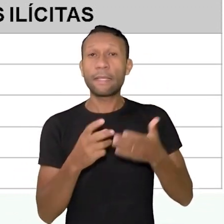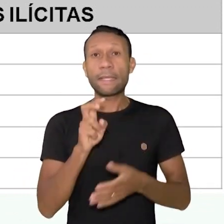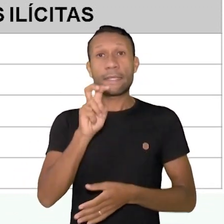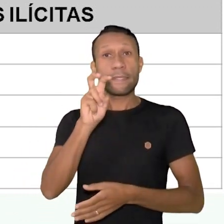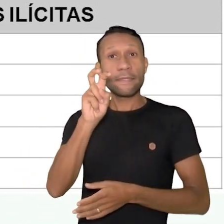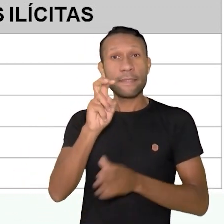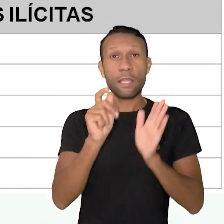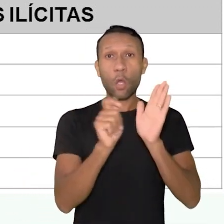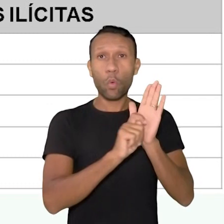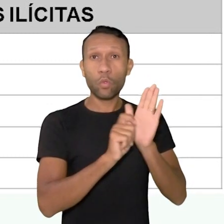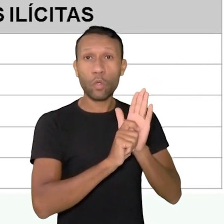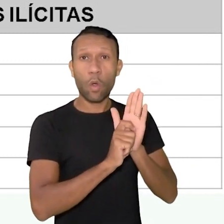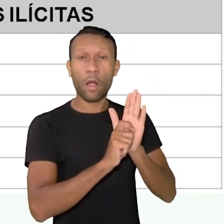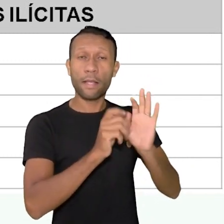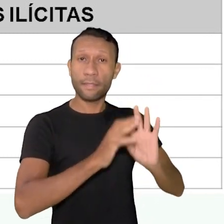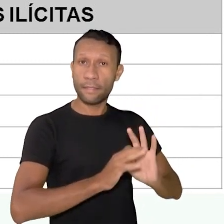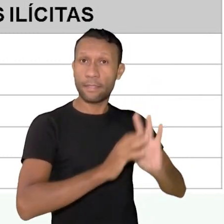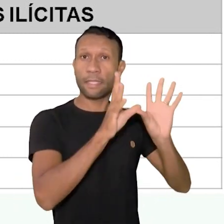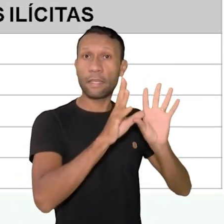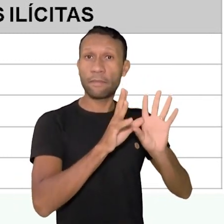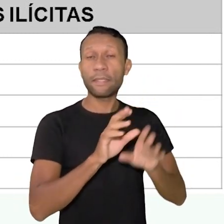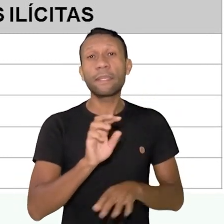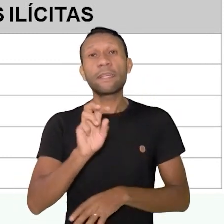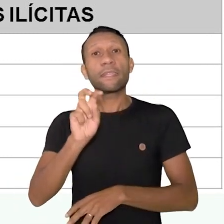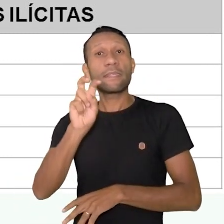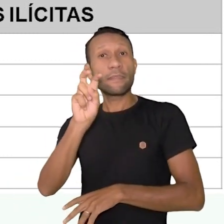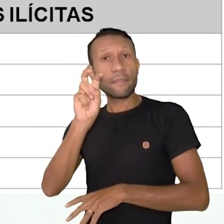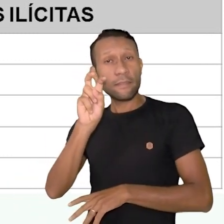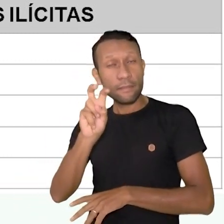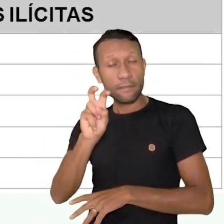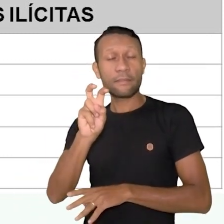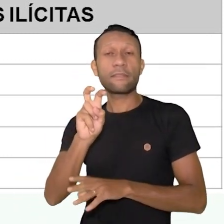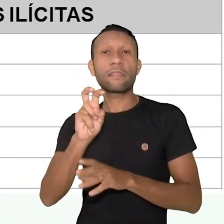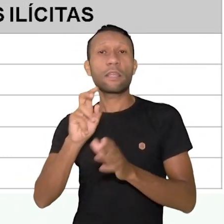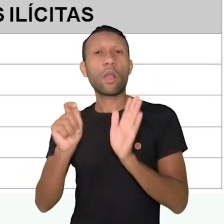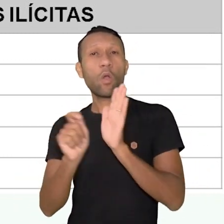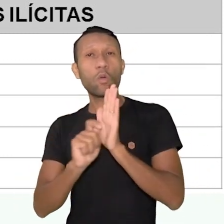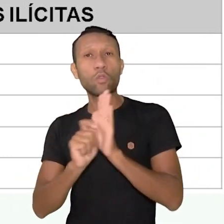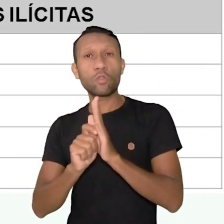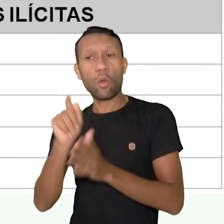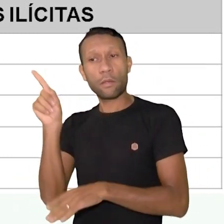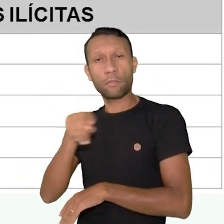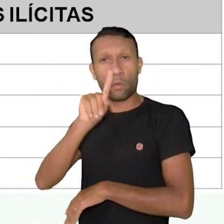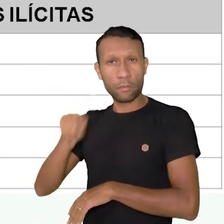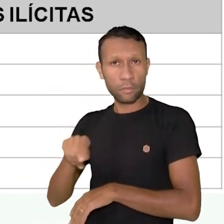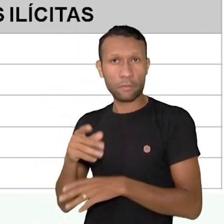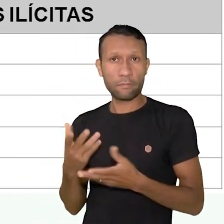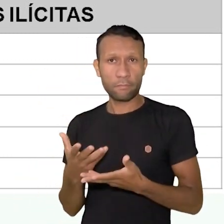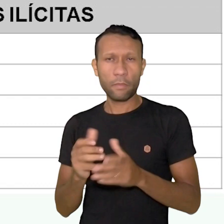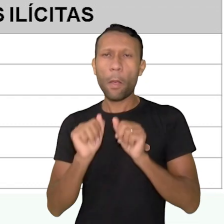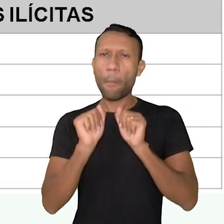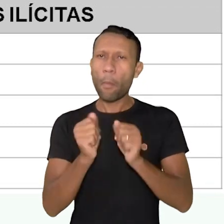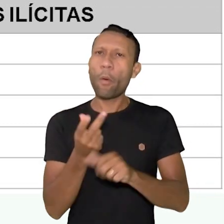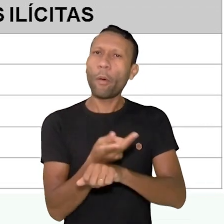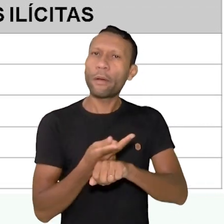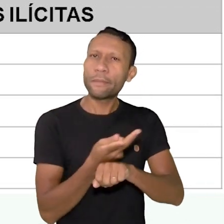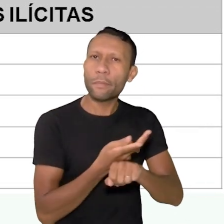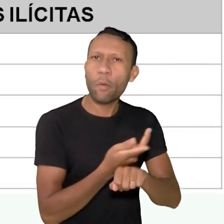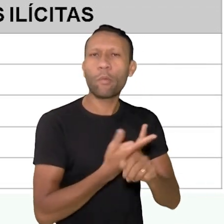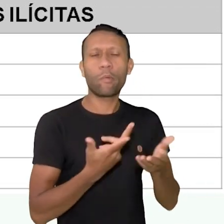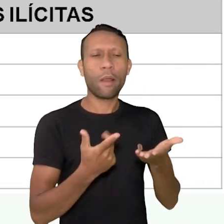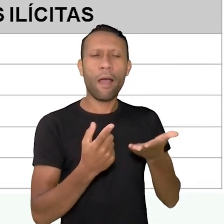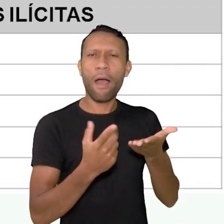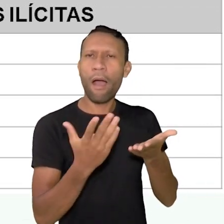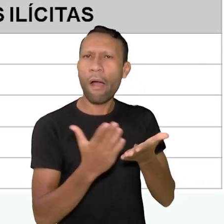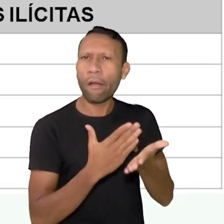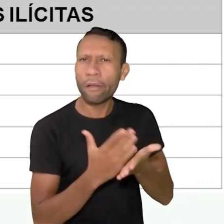e 5 drogas ilícitas, destacando seu efeito no corpo. Procure em livros ou perguntando a seus familiares se eles conhecem alguma